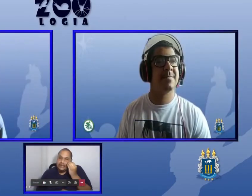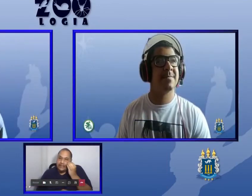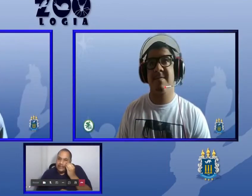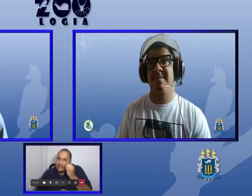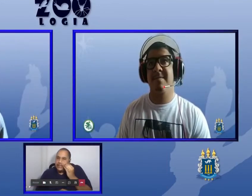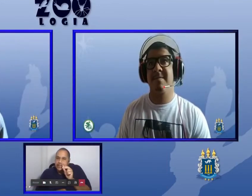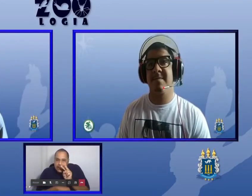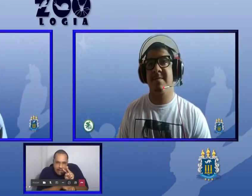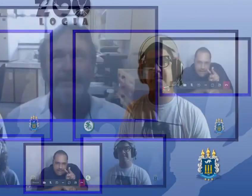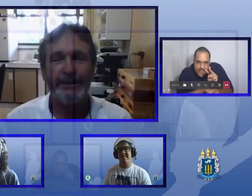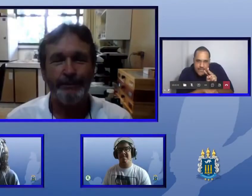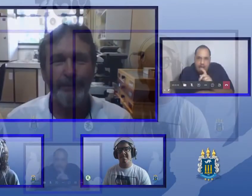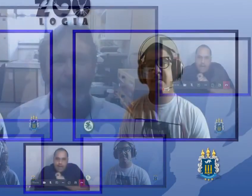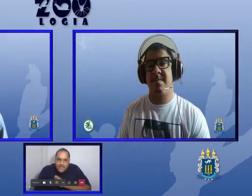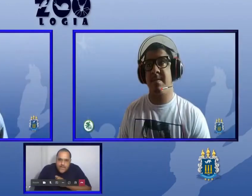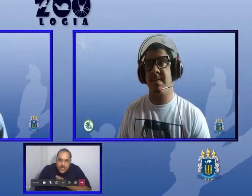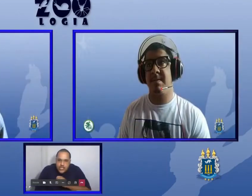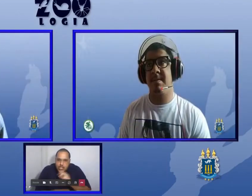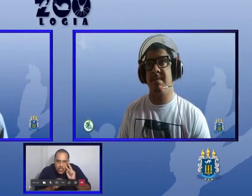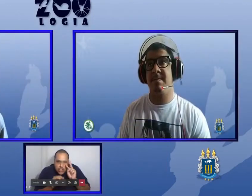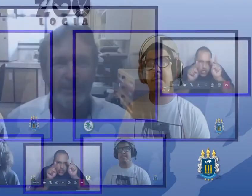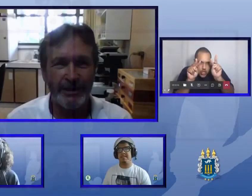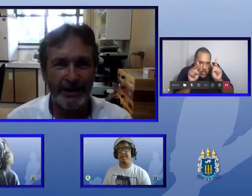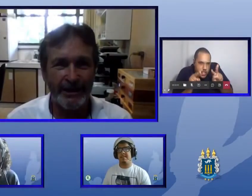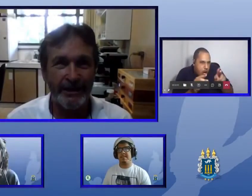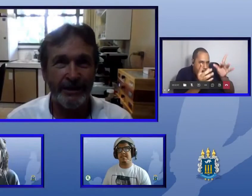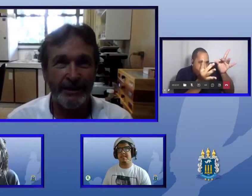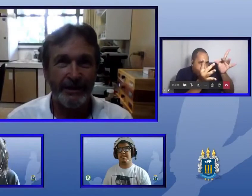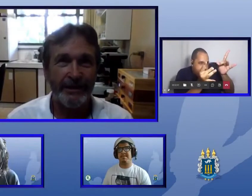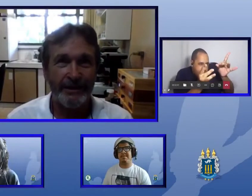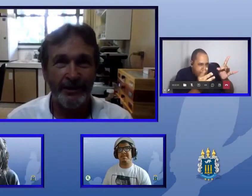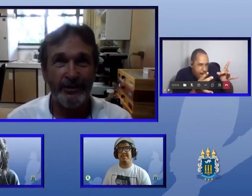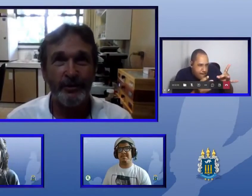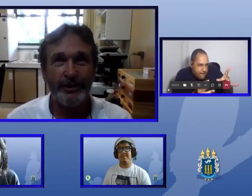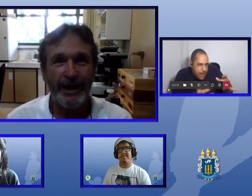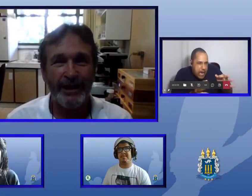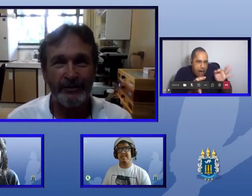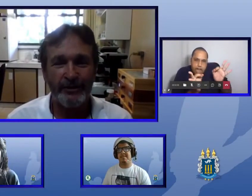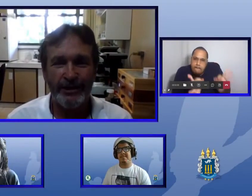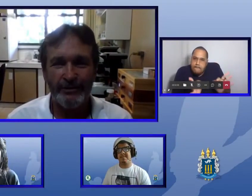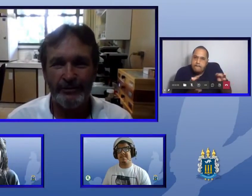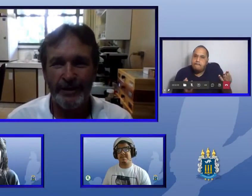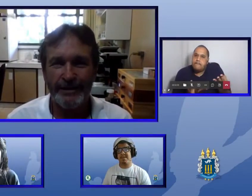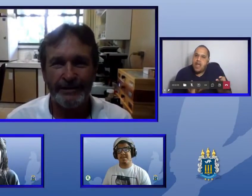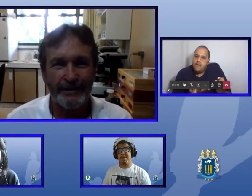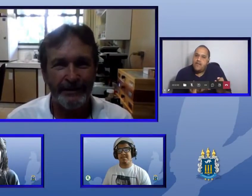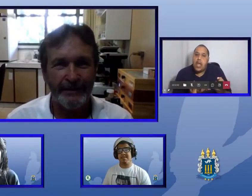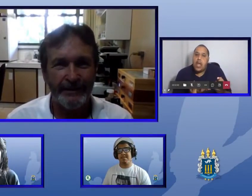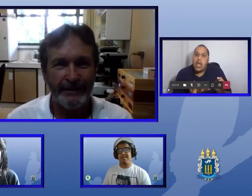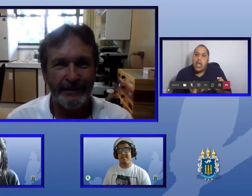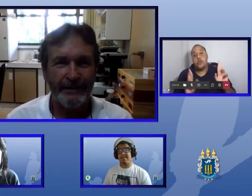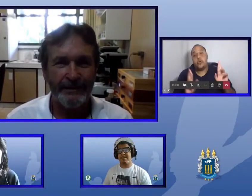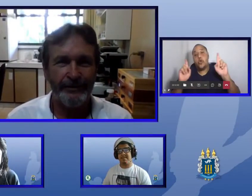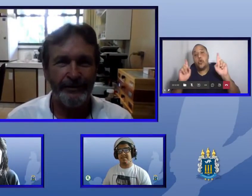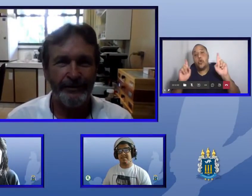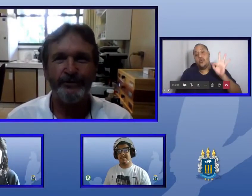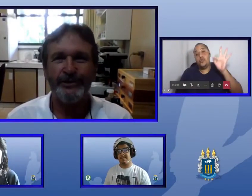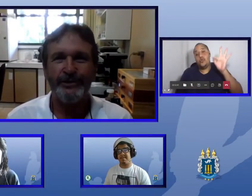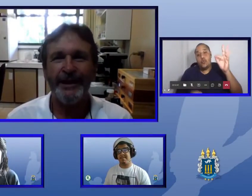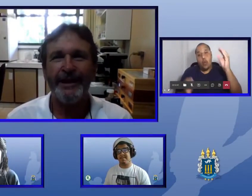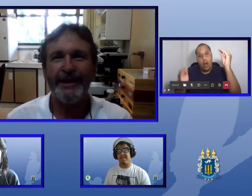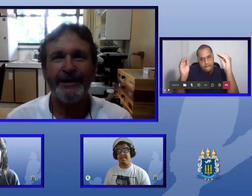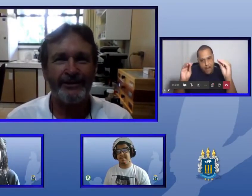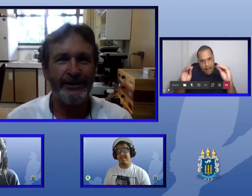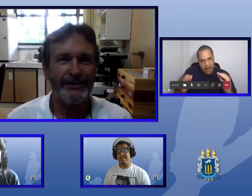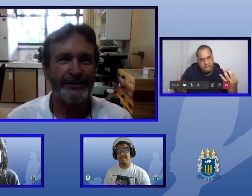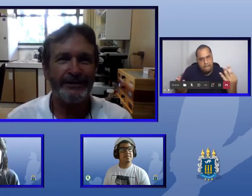máximo espera-se que um dia chegue a não encontrar erros nenhum mas vamos